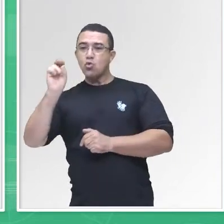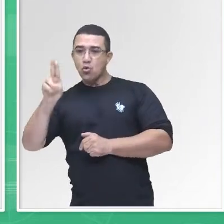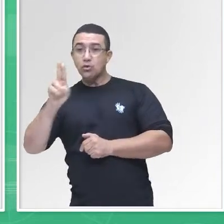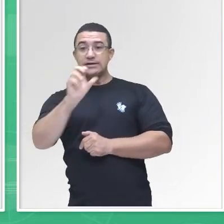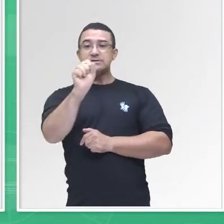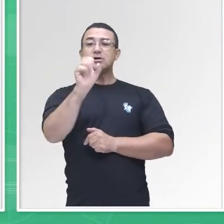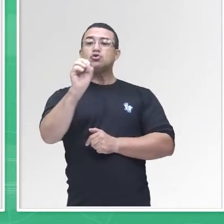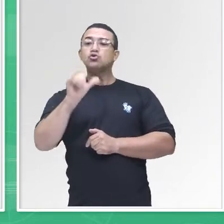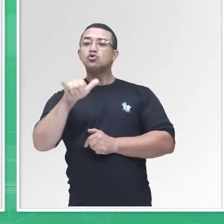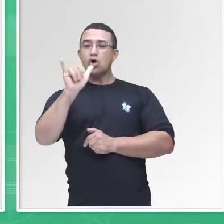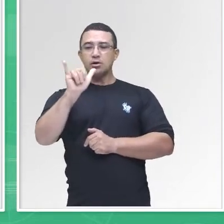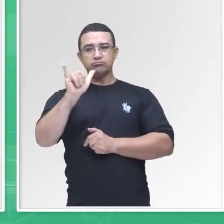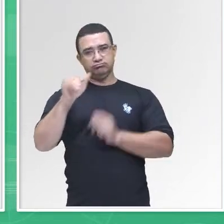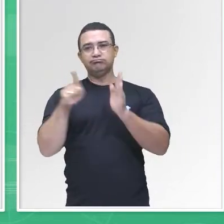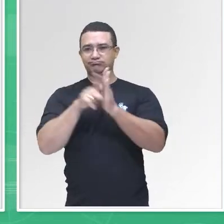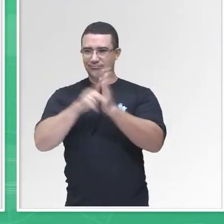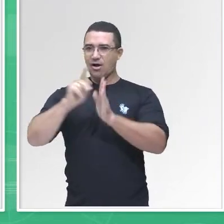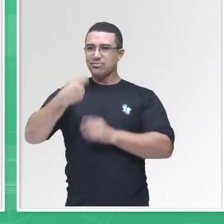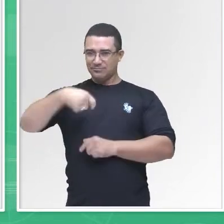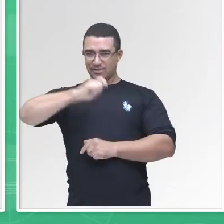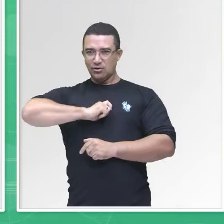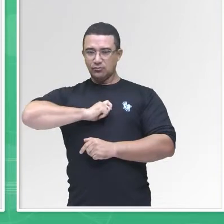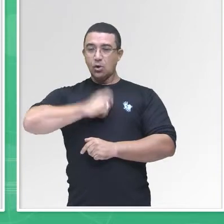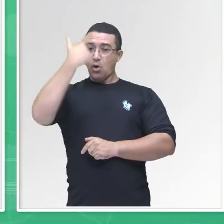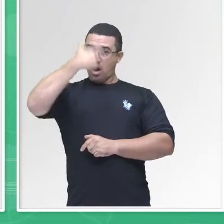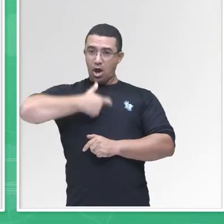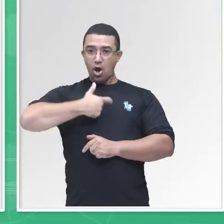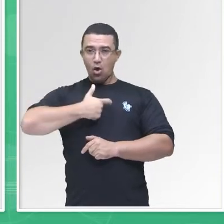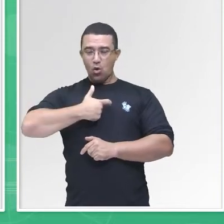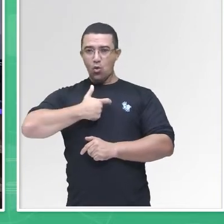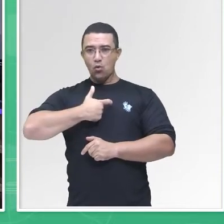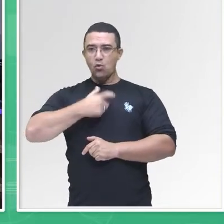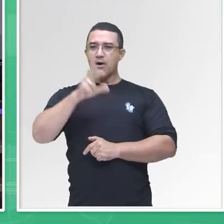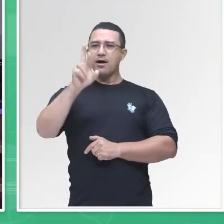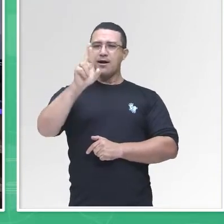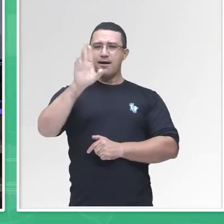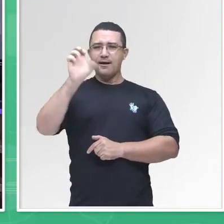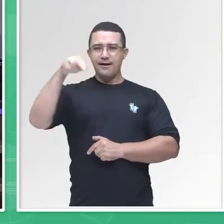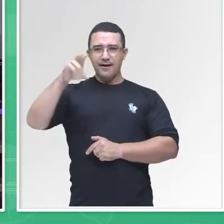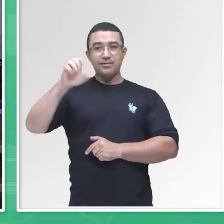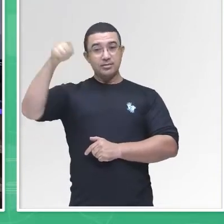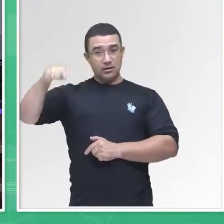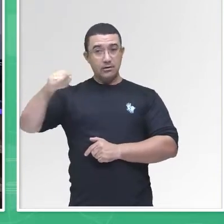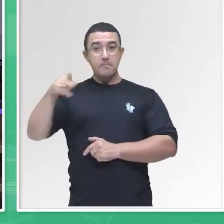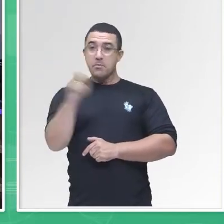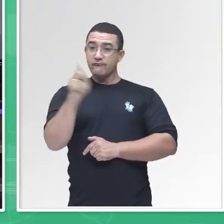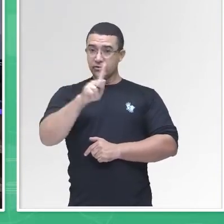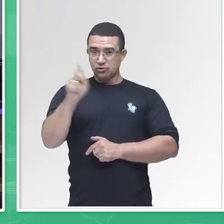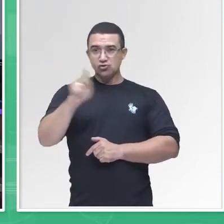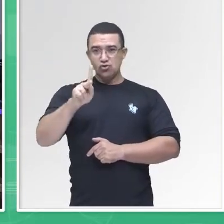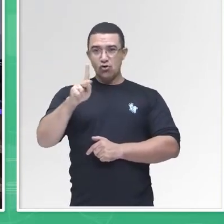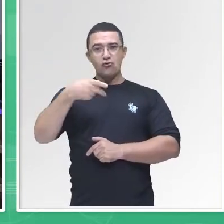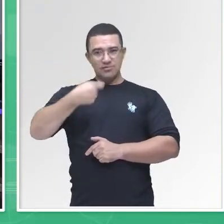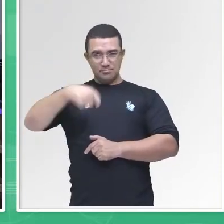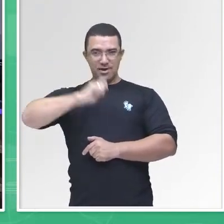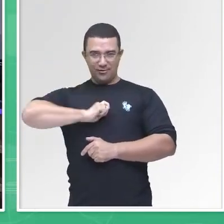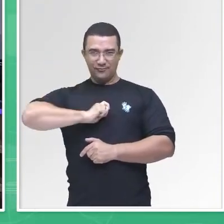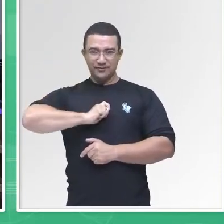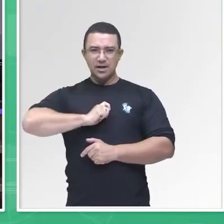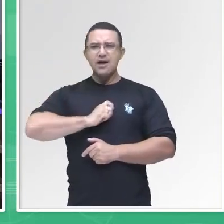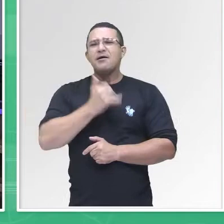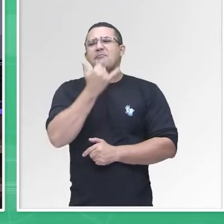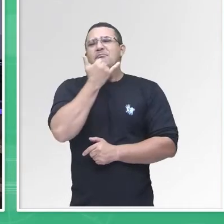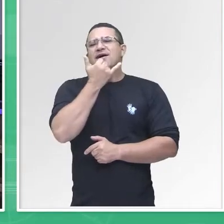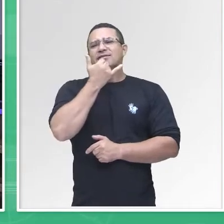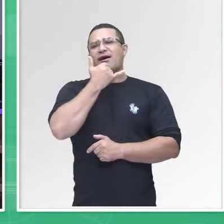me apresento logo para vocês. Soy René Moreira, o professor de língua espanhola. Tá certo? Desculpa aí não ter passado a informação,